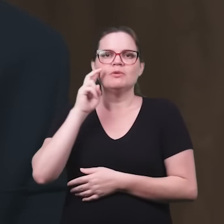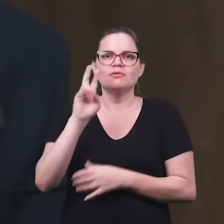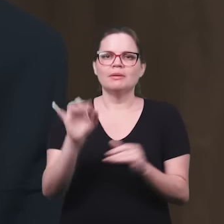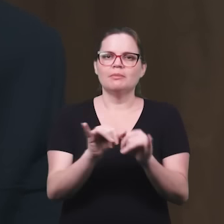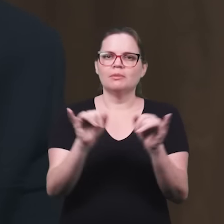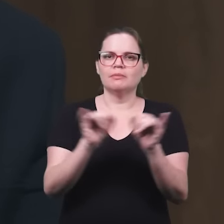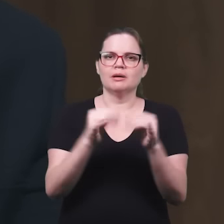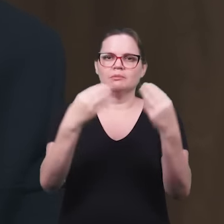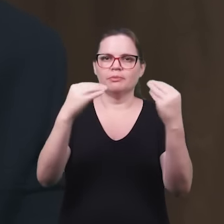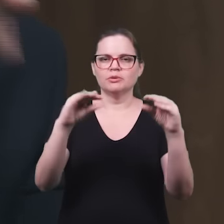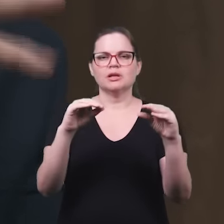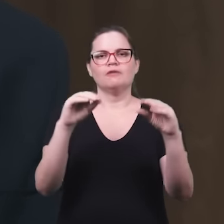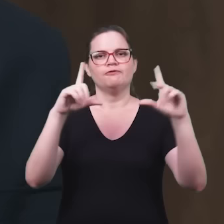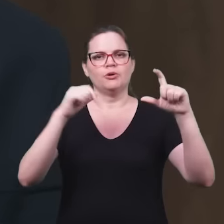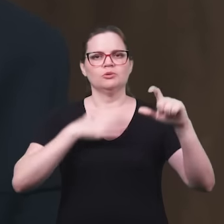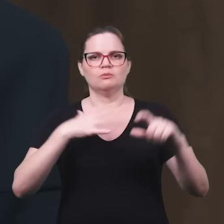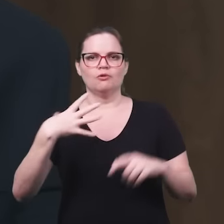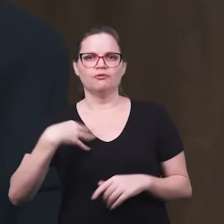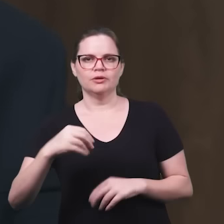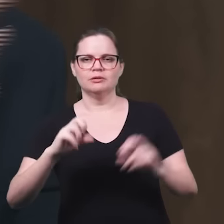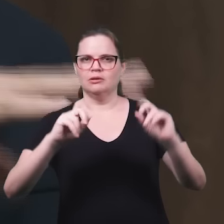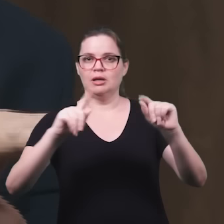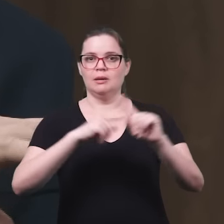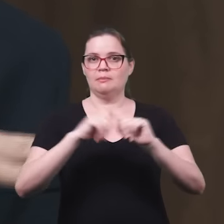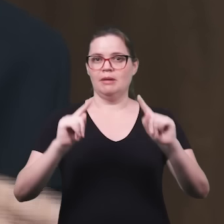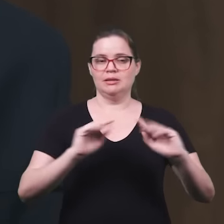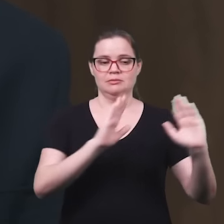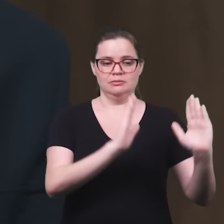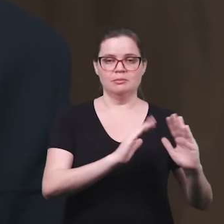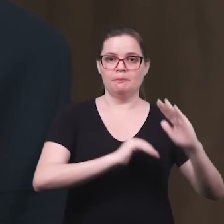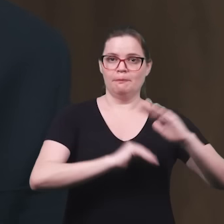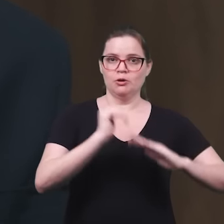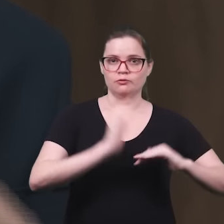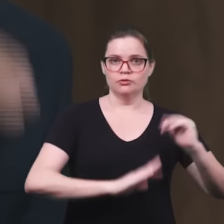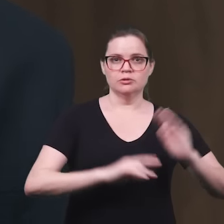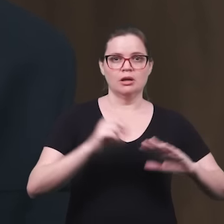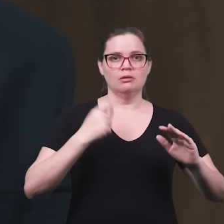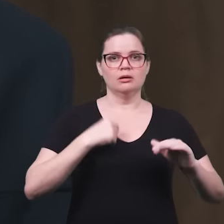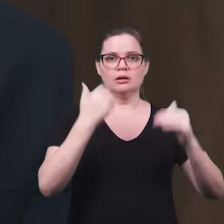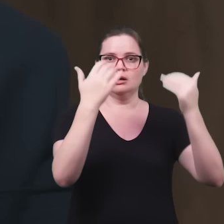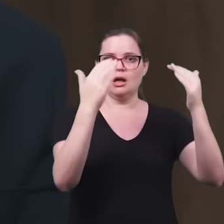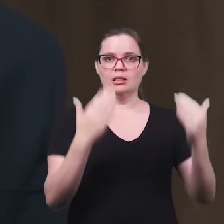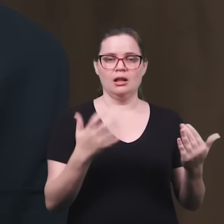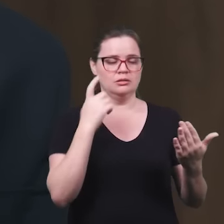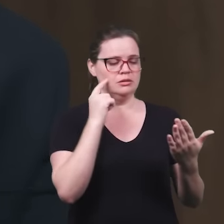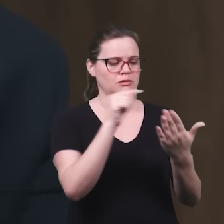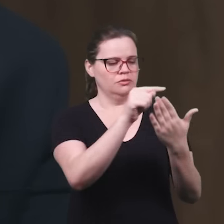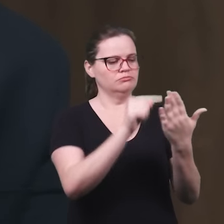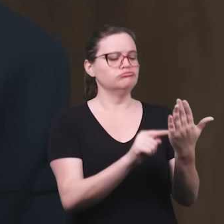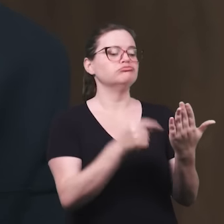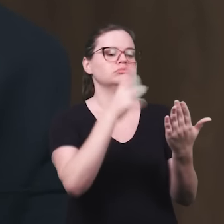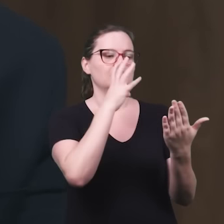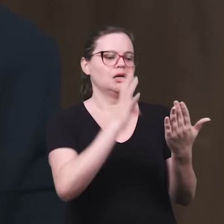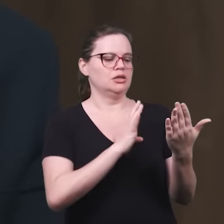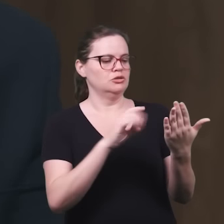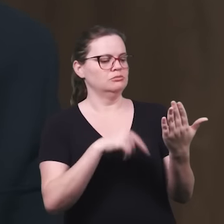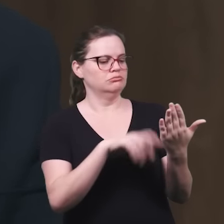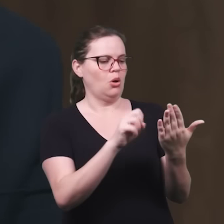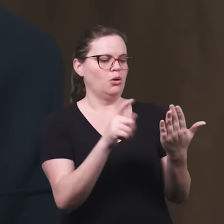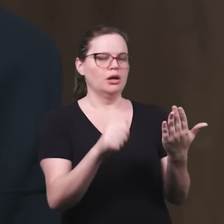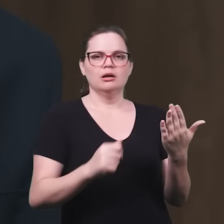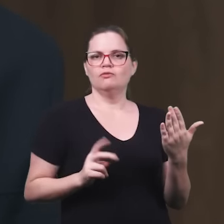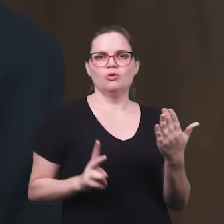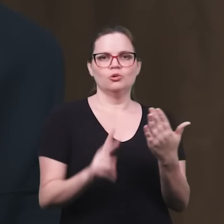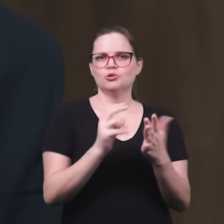filho. Então, assim, é outra questão. A parte profissional é literalmente você analisar, olha, alguém criticou aqui, vou seguir em